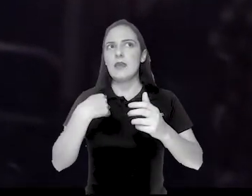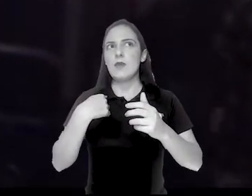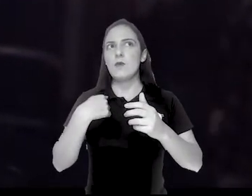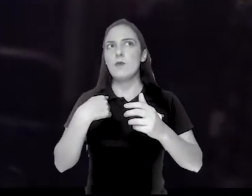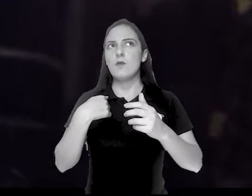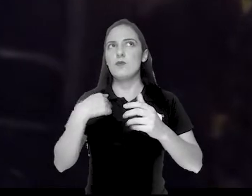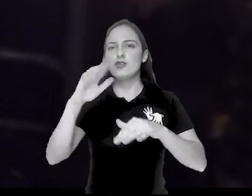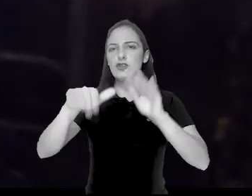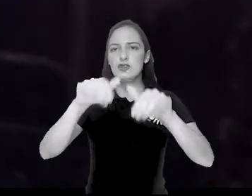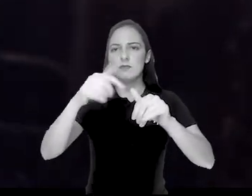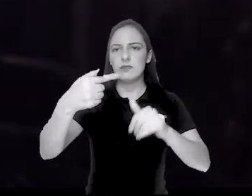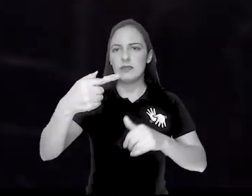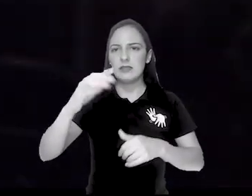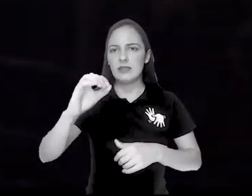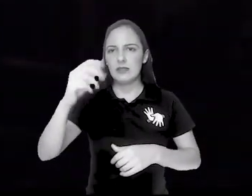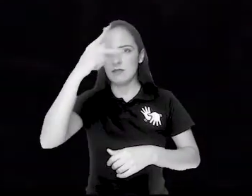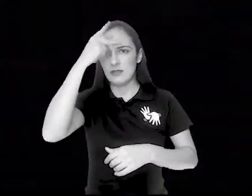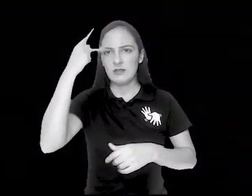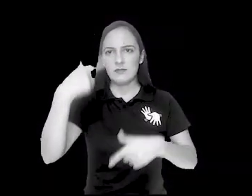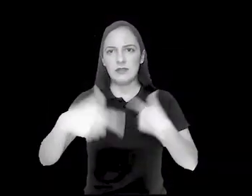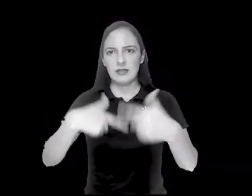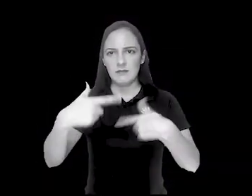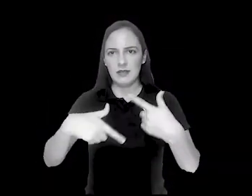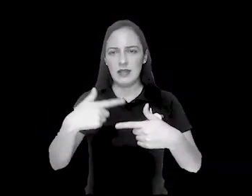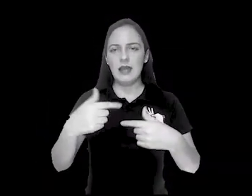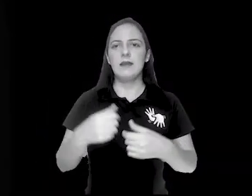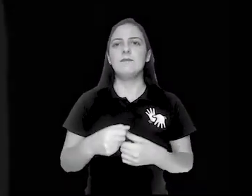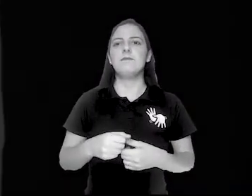pessoas. Indiretamente, umas 150.